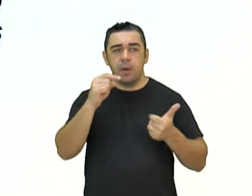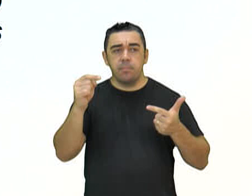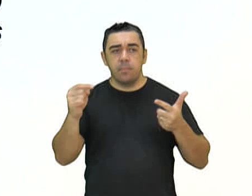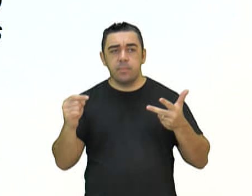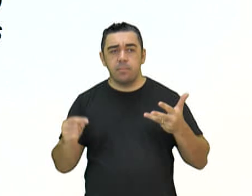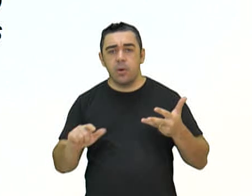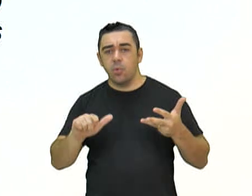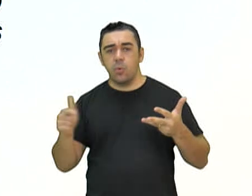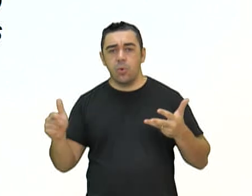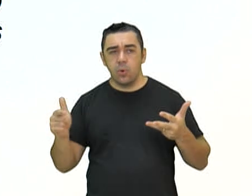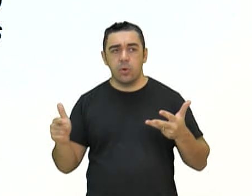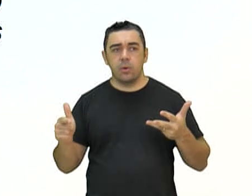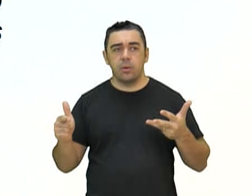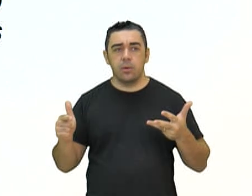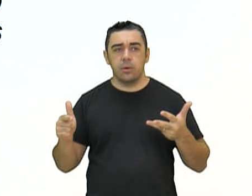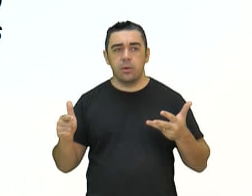Wahlberg,